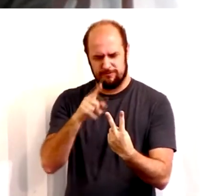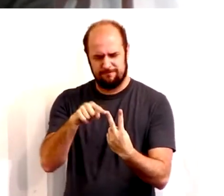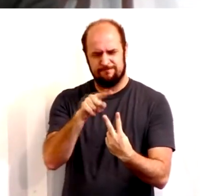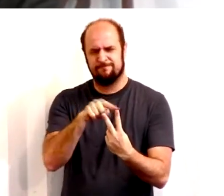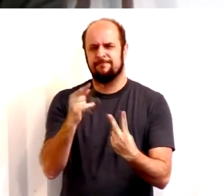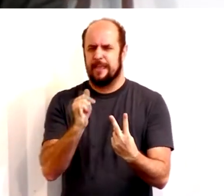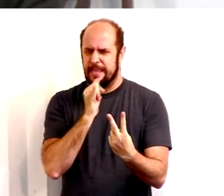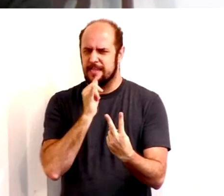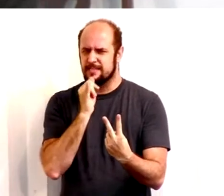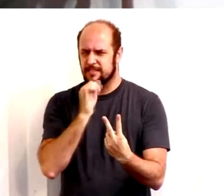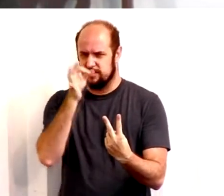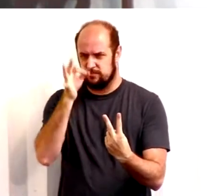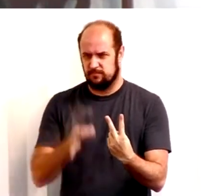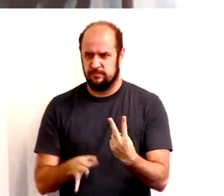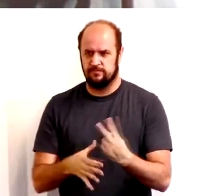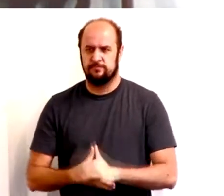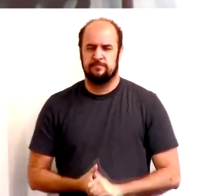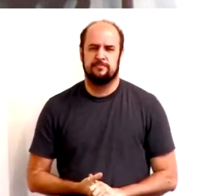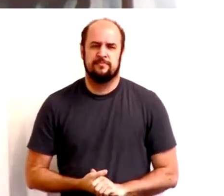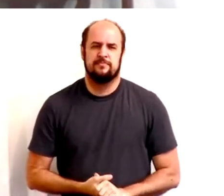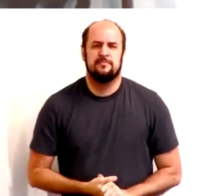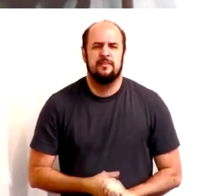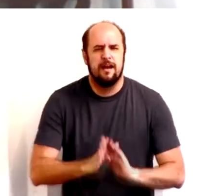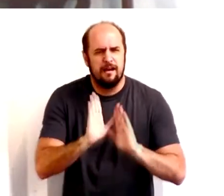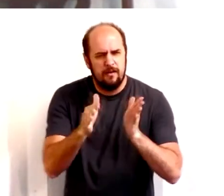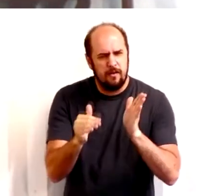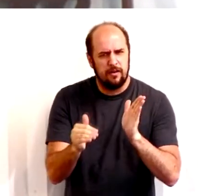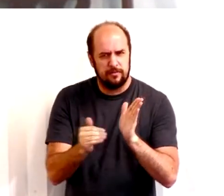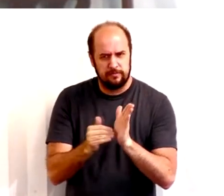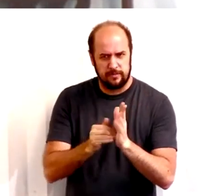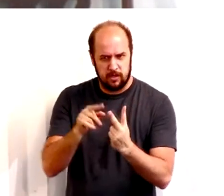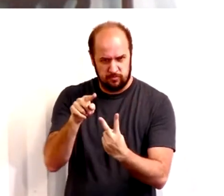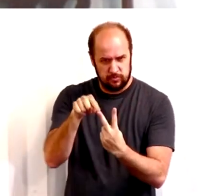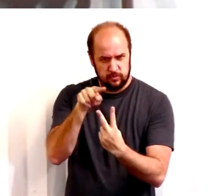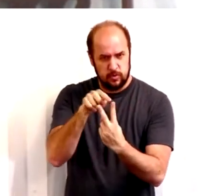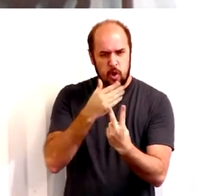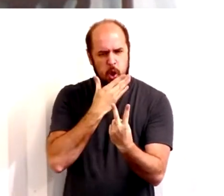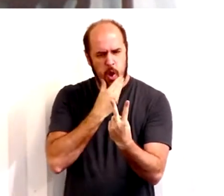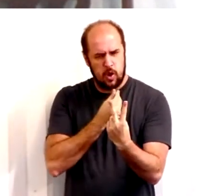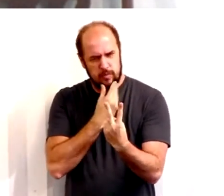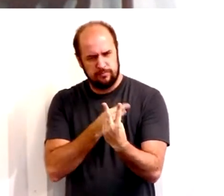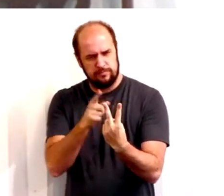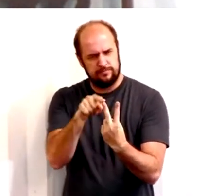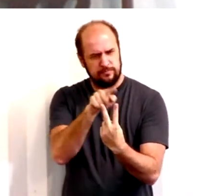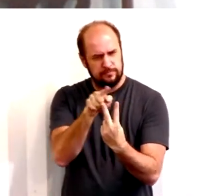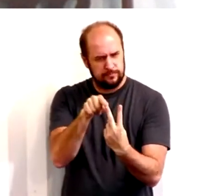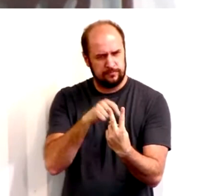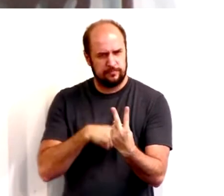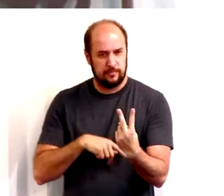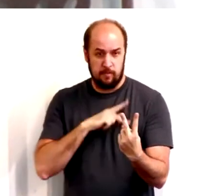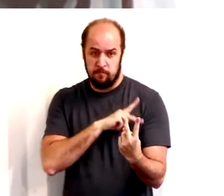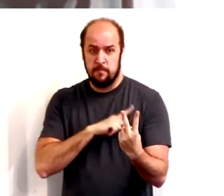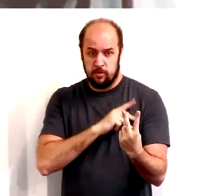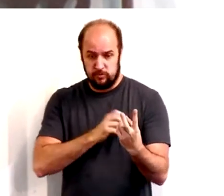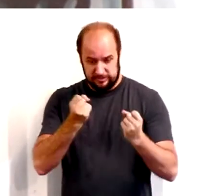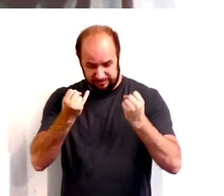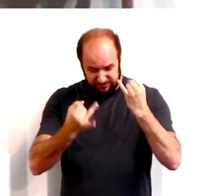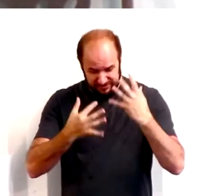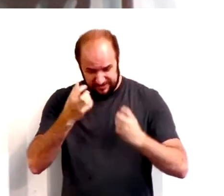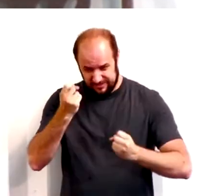E olha que interessante, aqui nós fechamos e aplicamos. Paulo vem construindo essa ideia